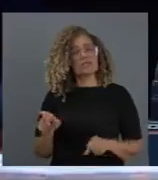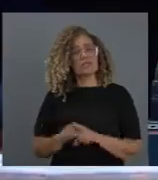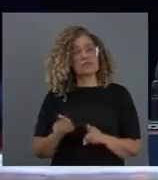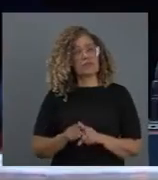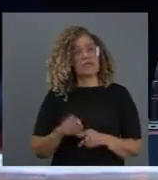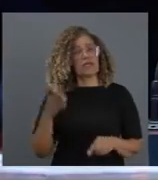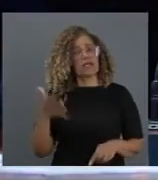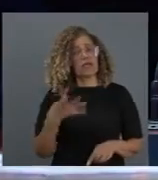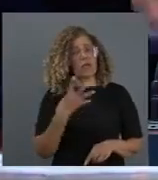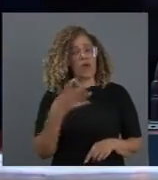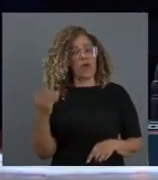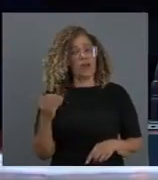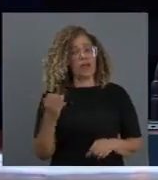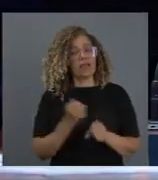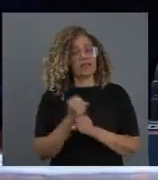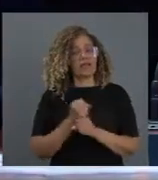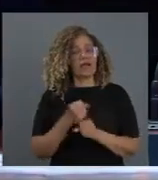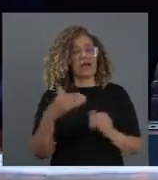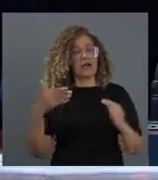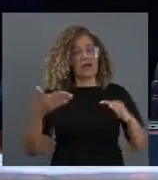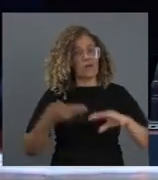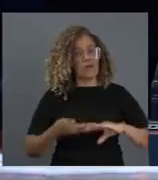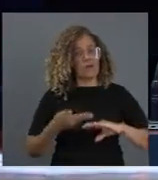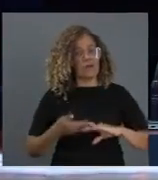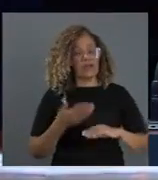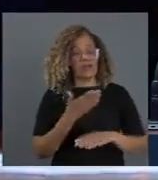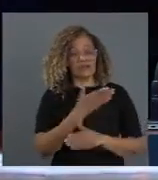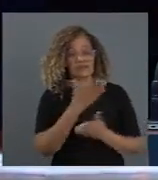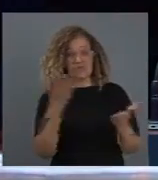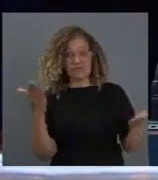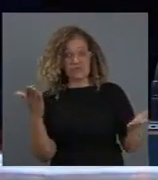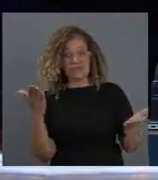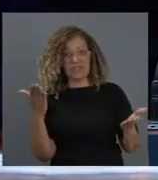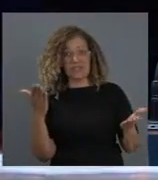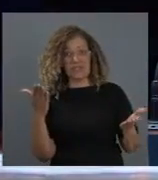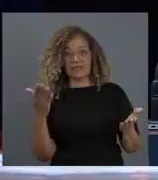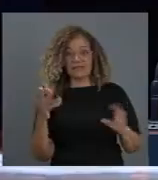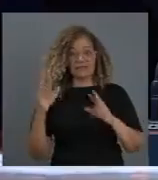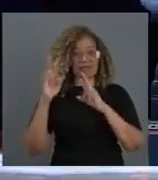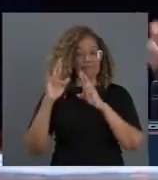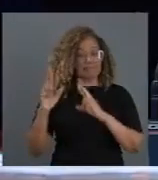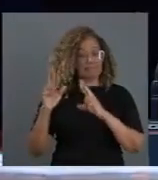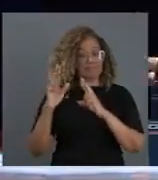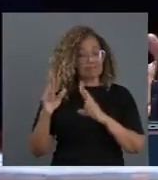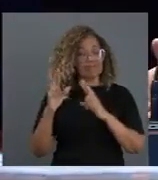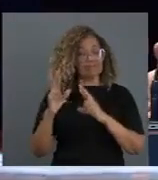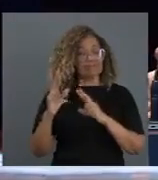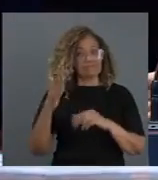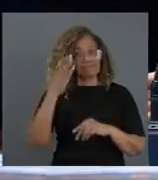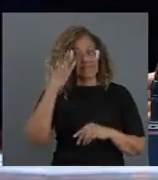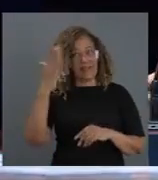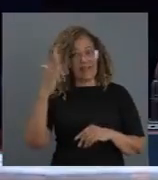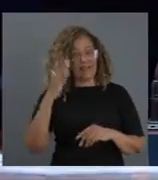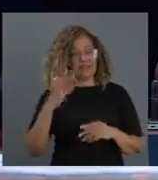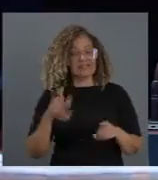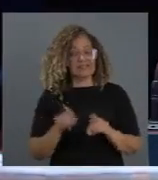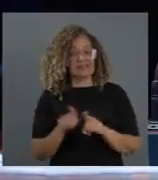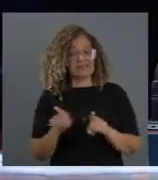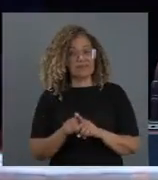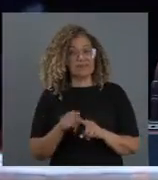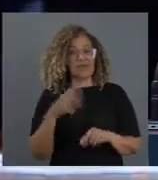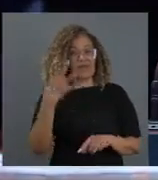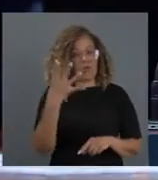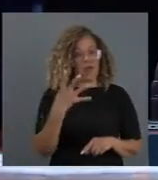anos de Congresso. Graças à gauchada, viu? Se não fosse eles, eu não teria 4 mandatos federal